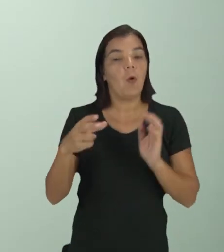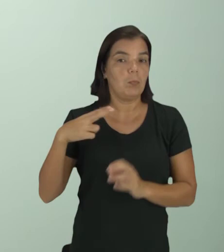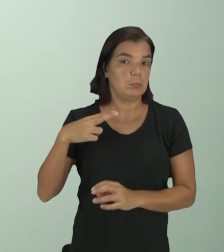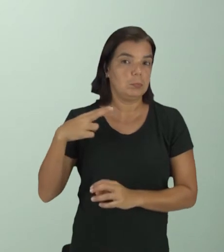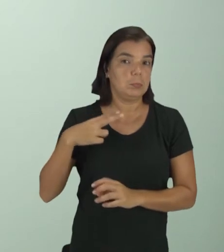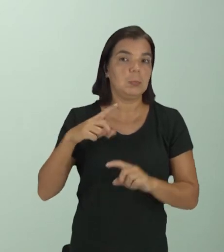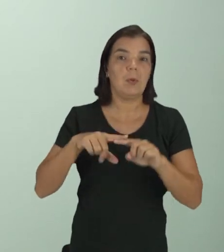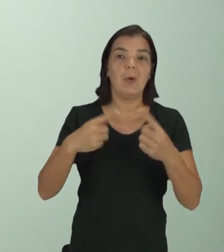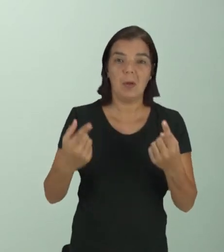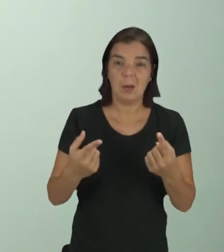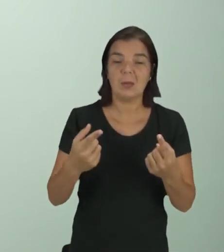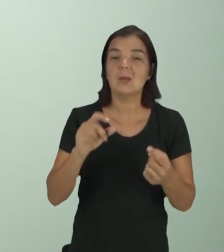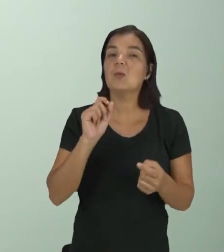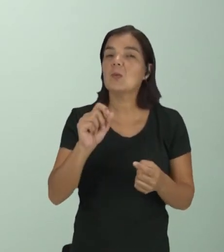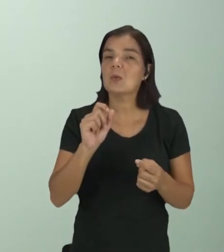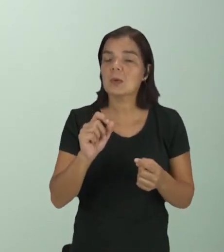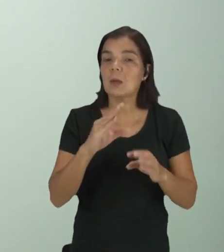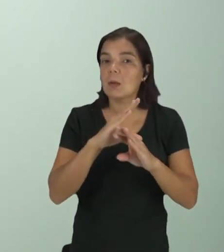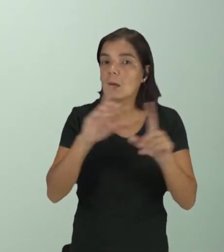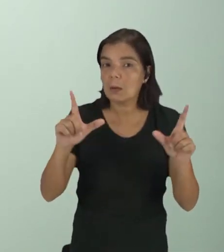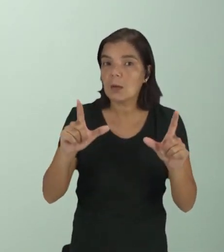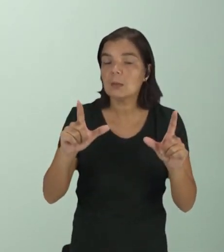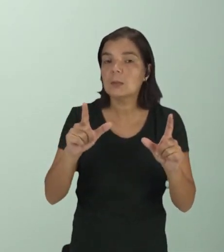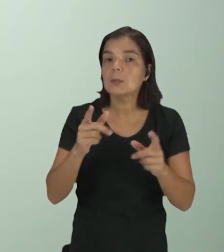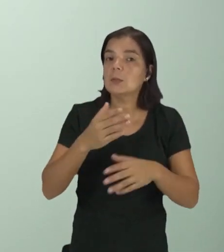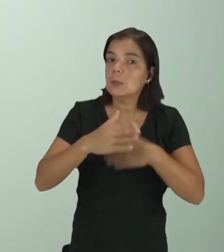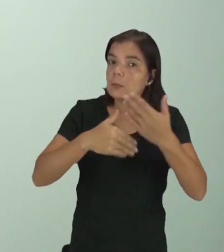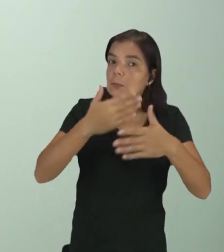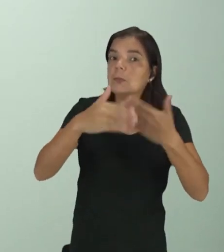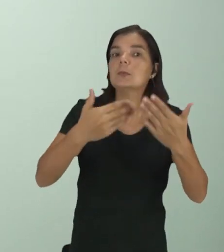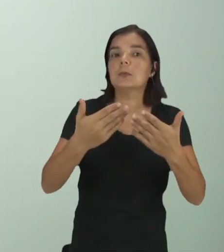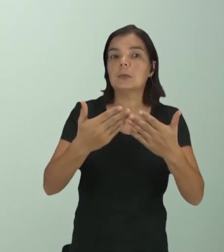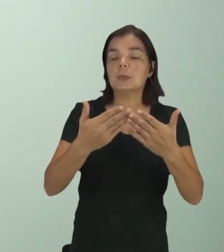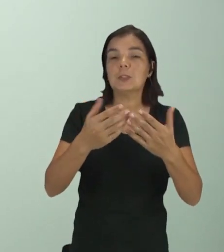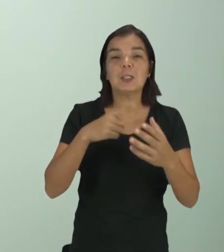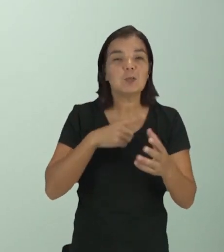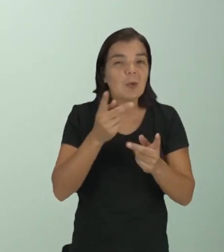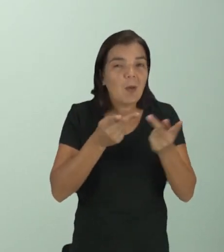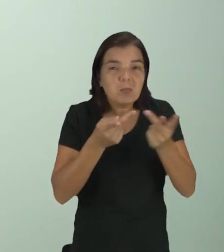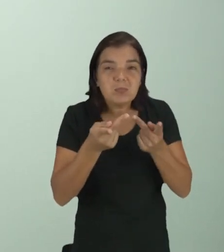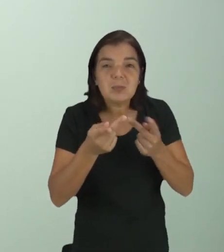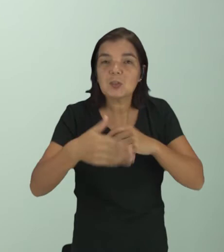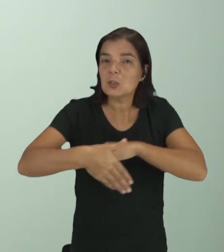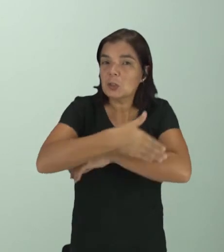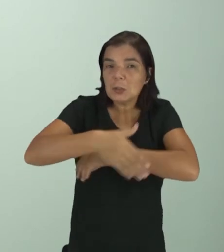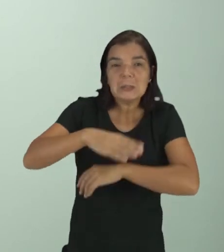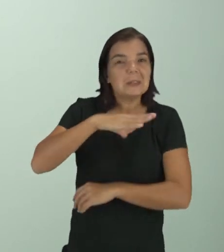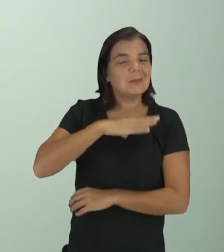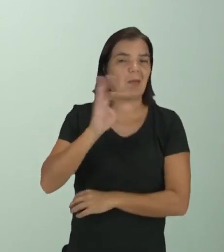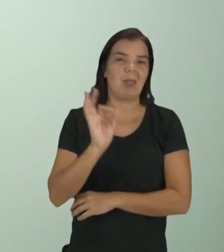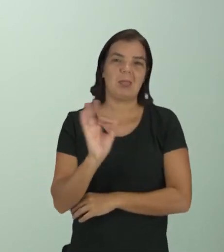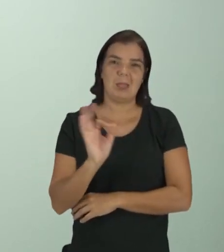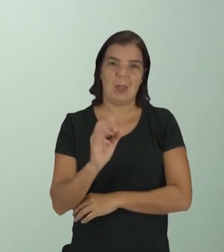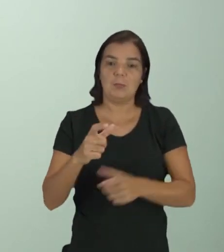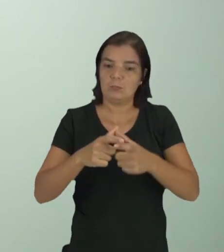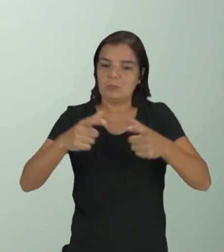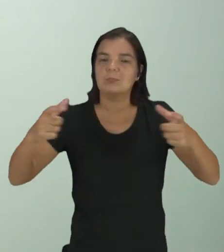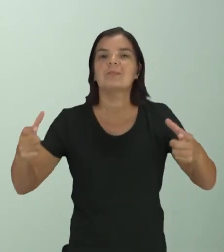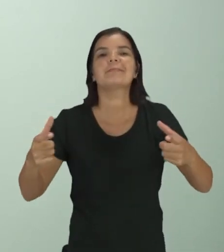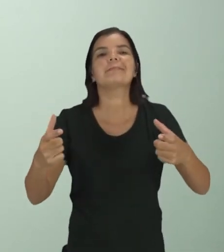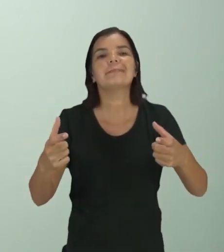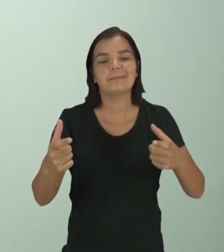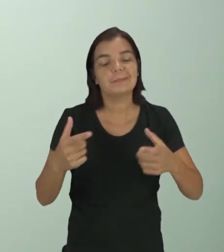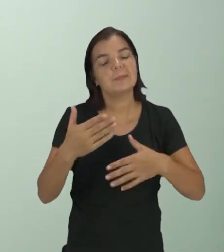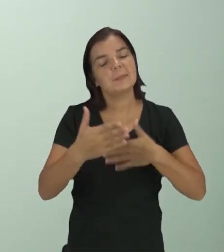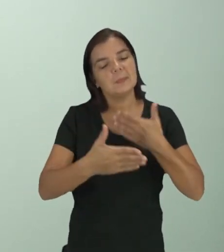particulares, eles são sintomas claros desse processo de desorganização que a cidade teve durante o seu processo de crescimento urbano. E isso,